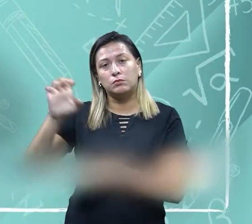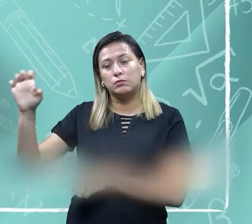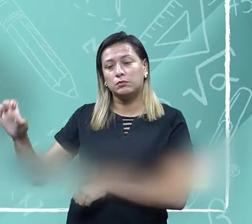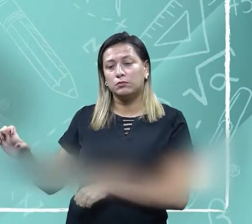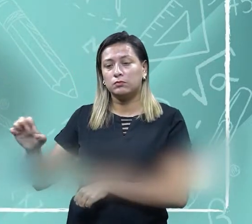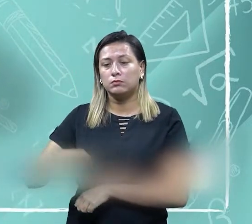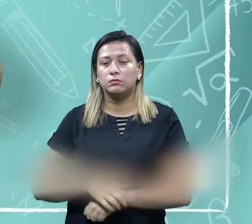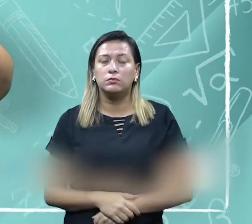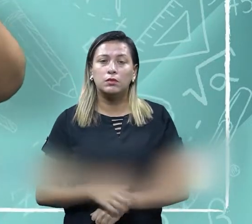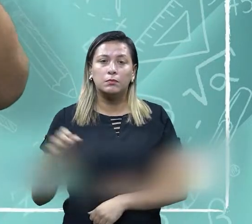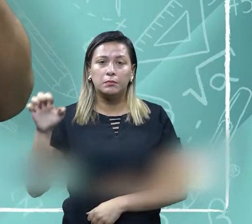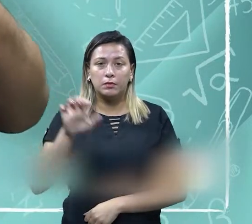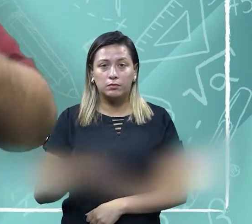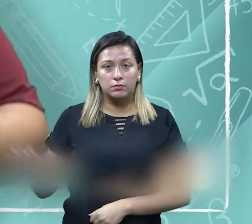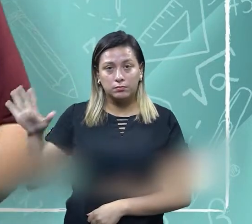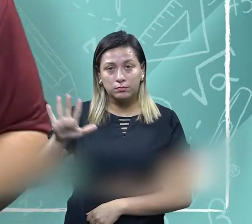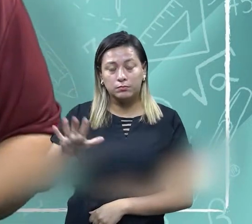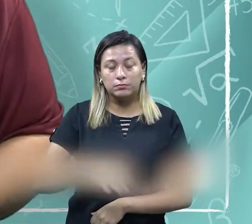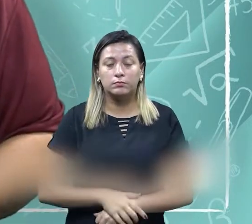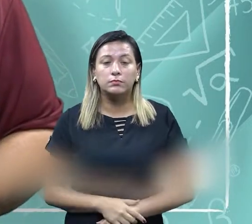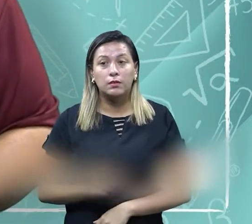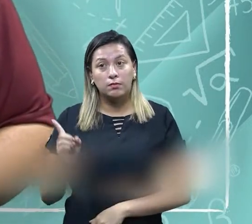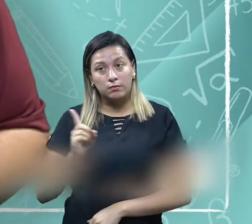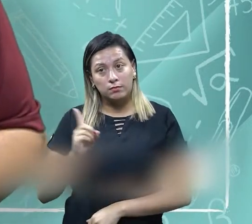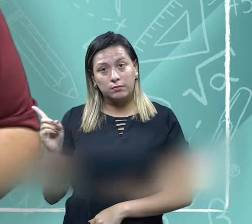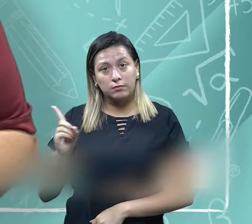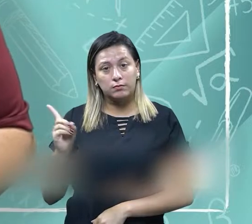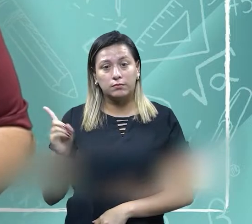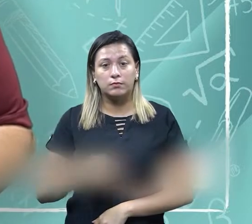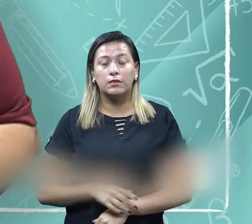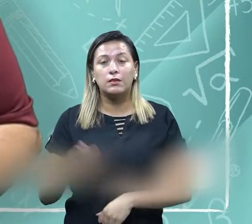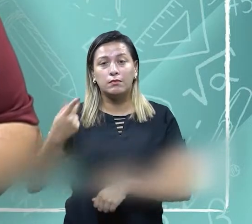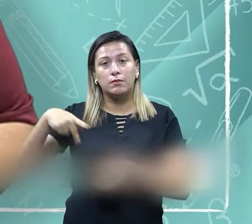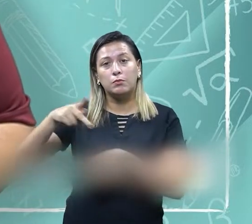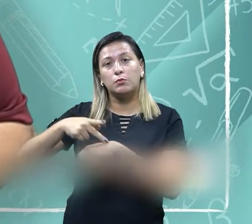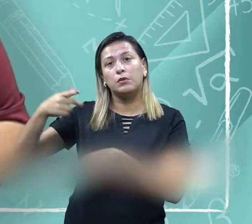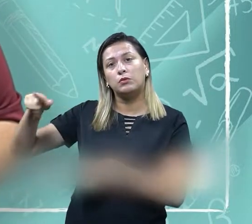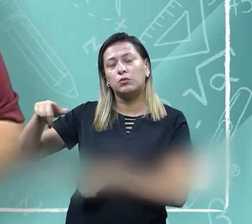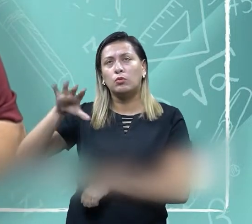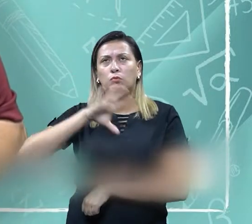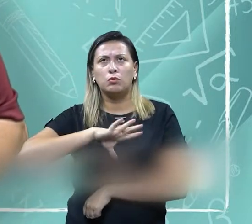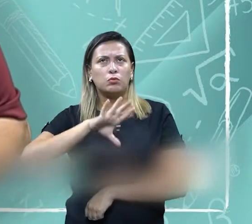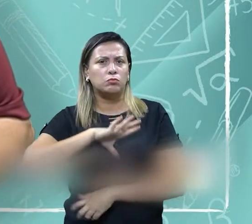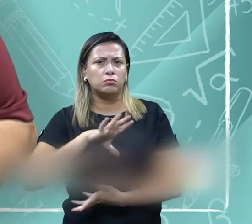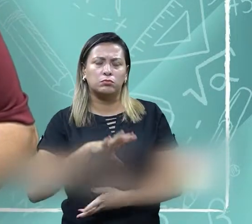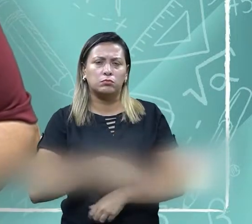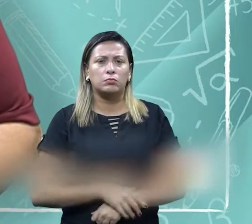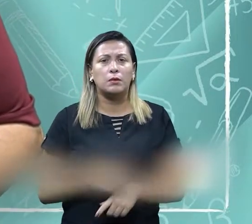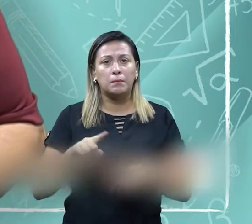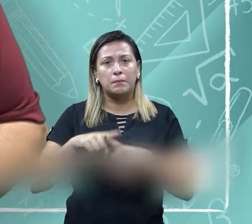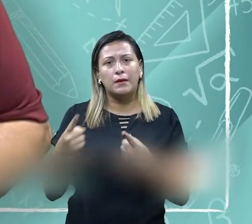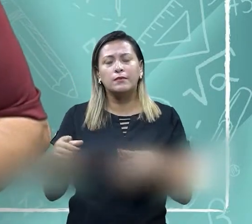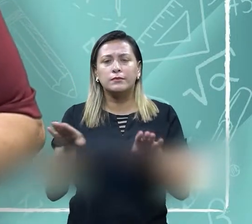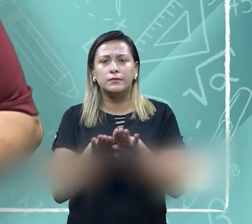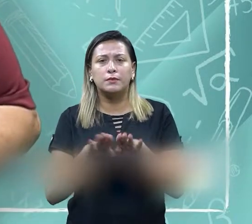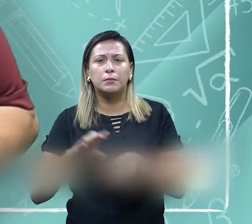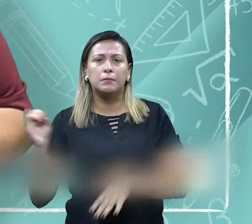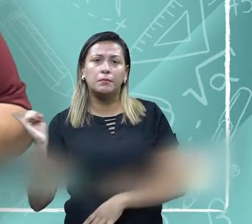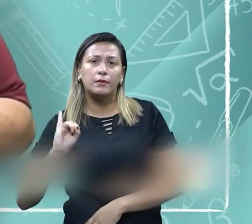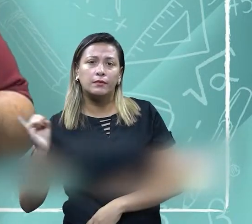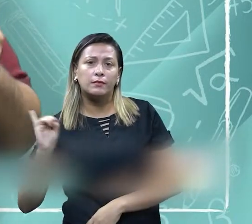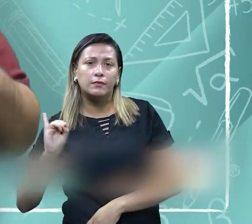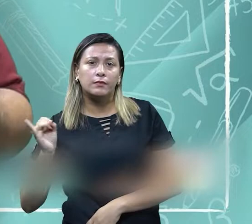exportar para a Europa. Lá ele vai para um país, vai para Portugal, mas ele vai para a